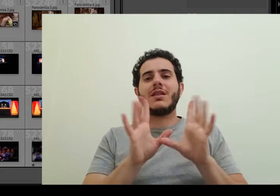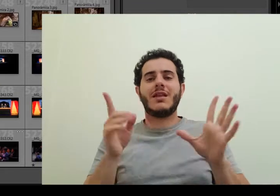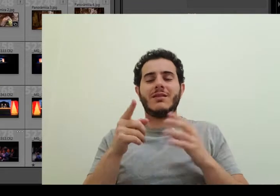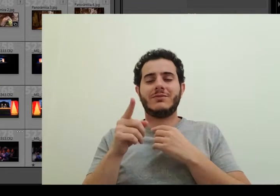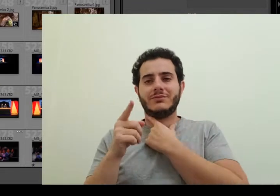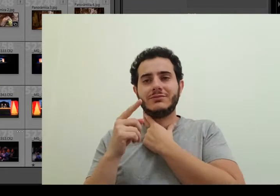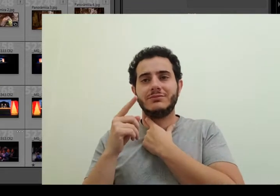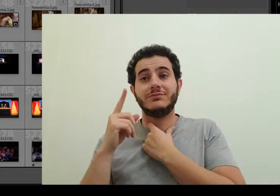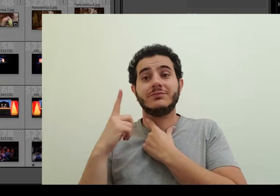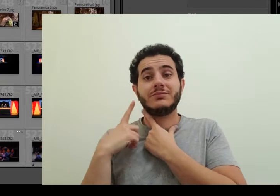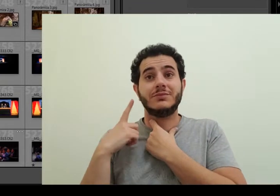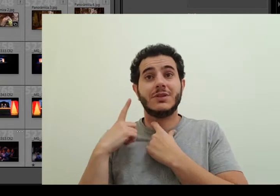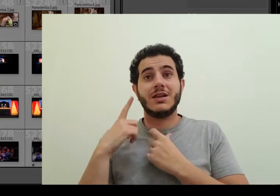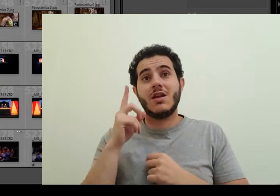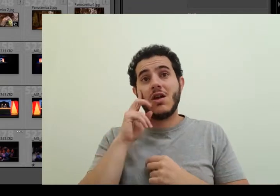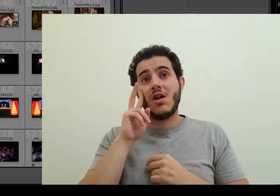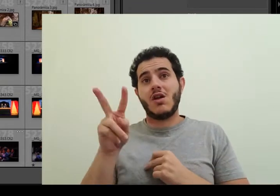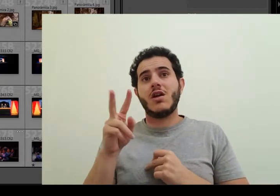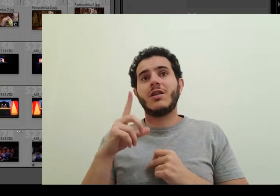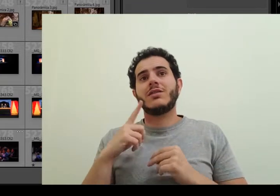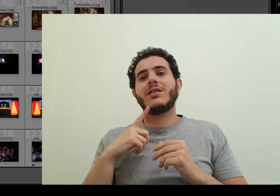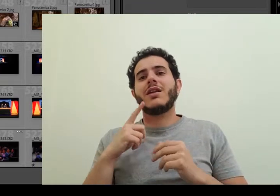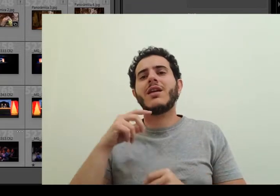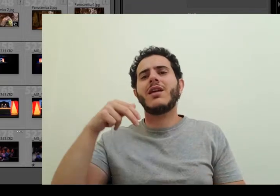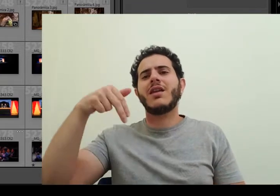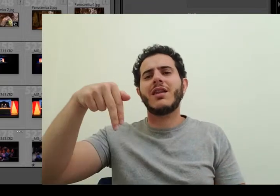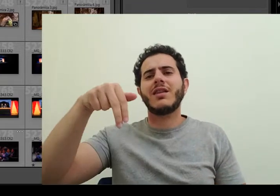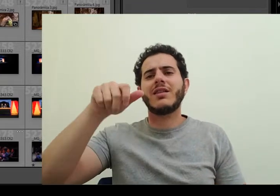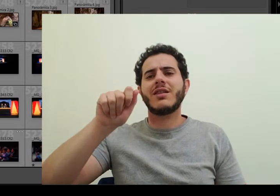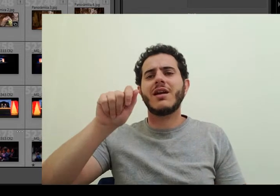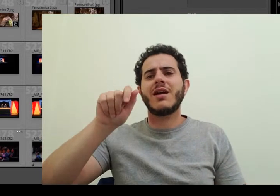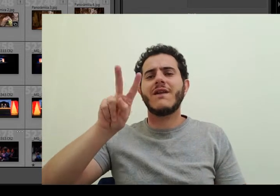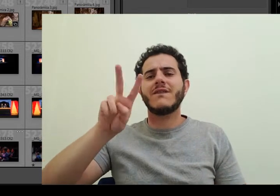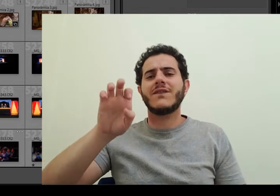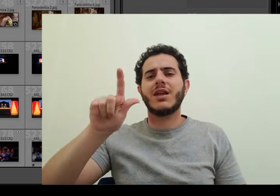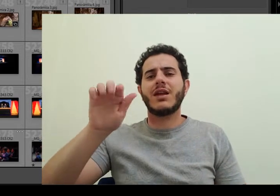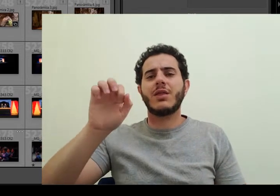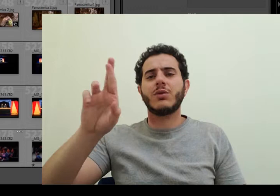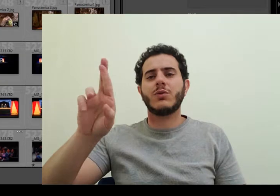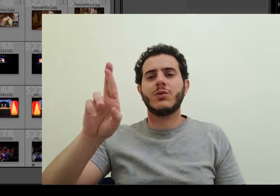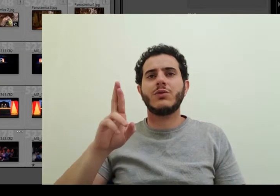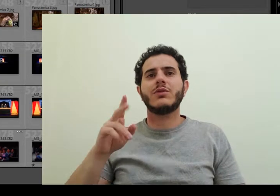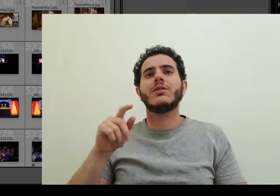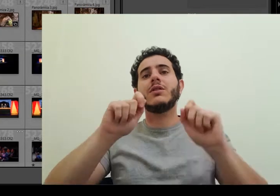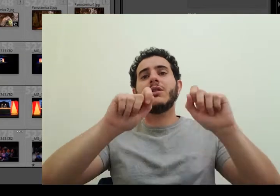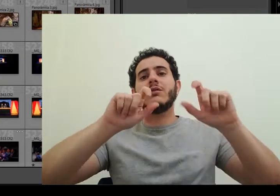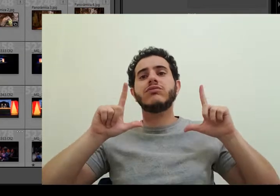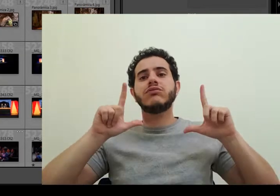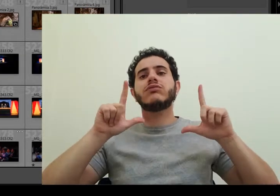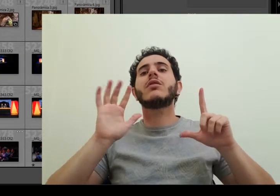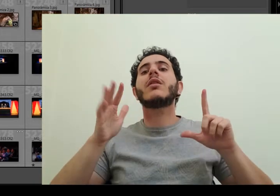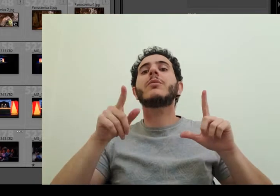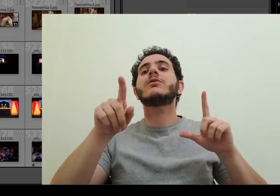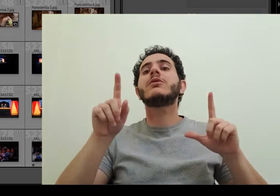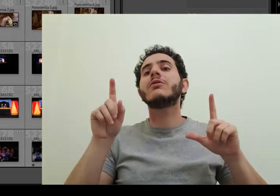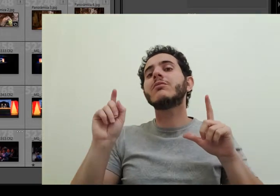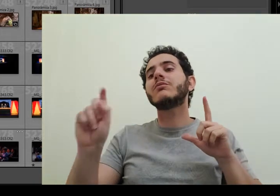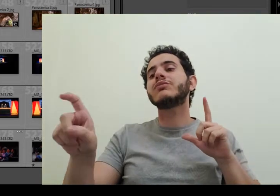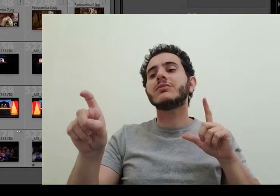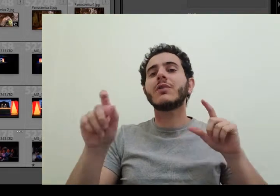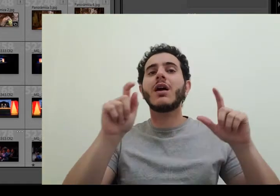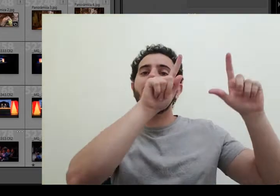módulo Biblioteca é o navegador, que dá uma miniatura da imagem que a gente está selecionando, da imagem que a gente